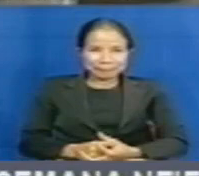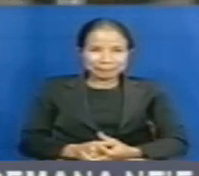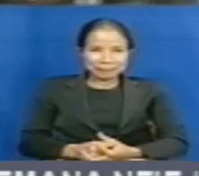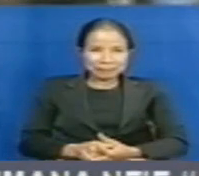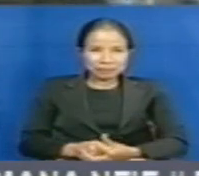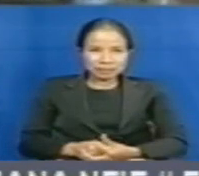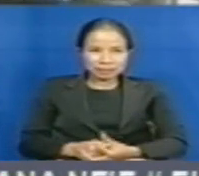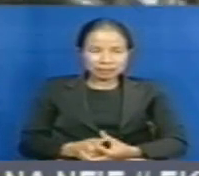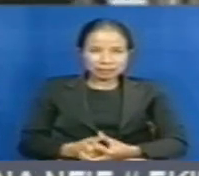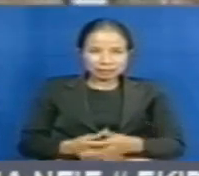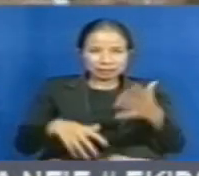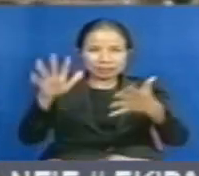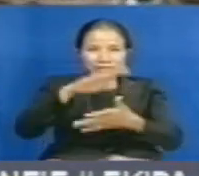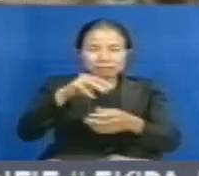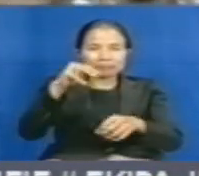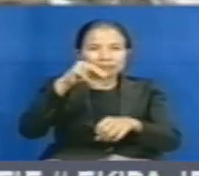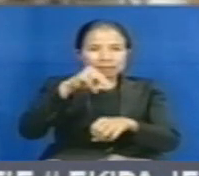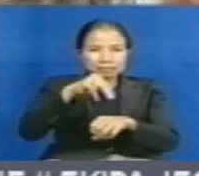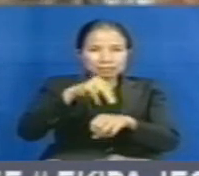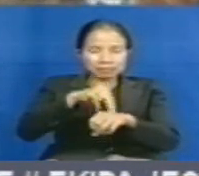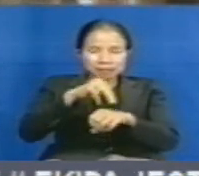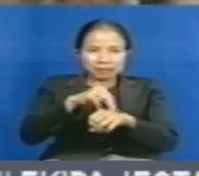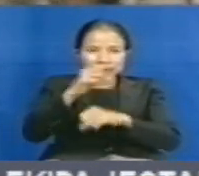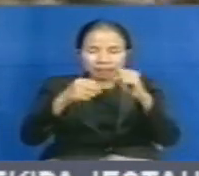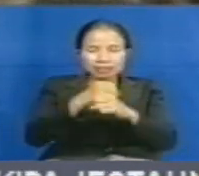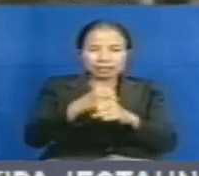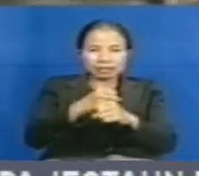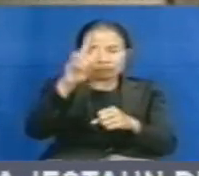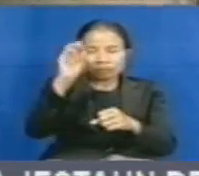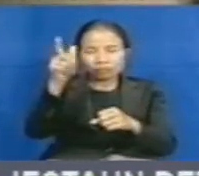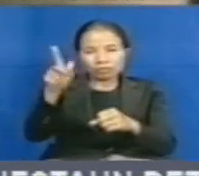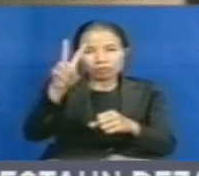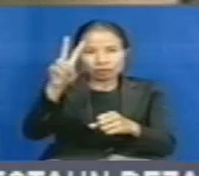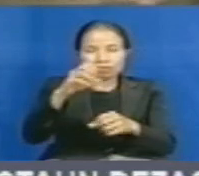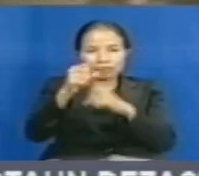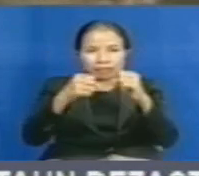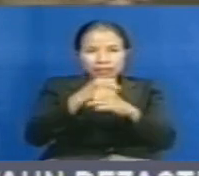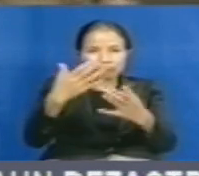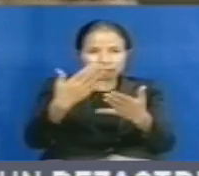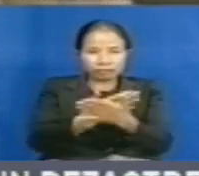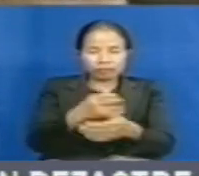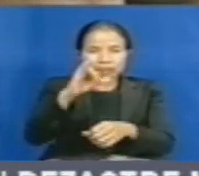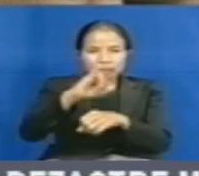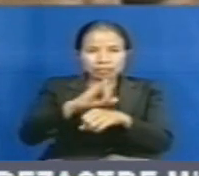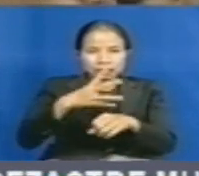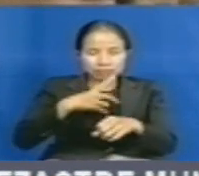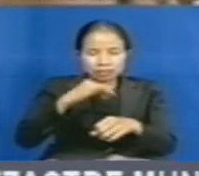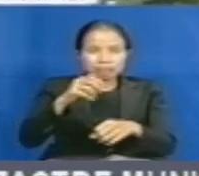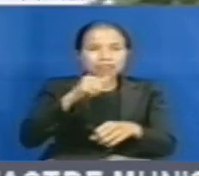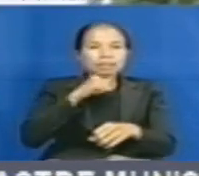E a celebração missa despedida tinan tuam batinan fô. E a igreja catedral dele, Dom